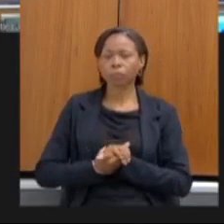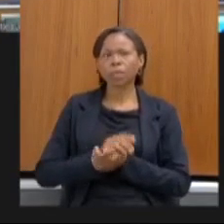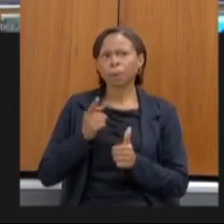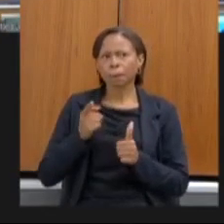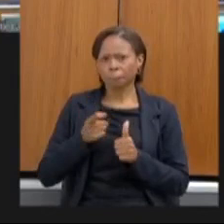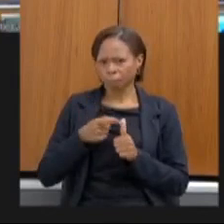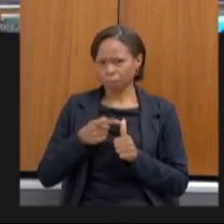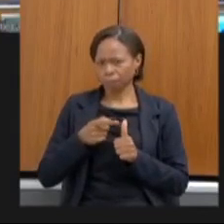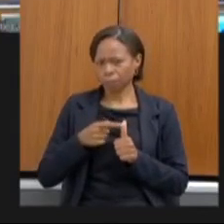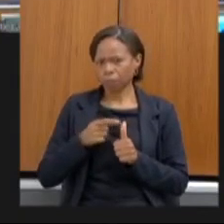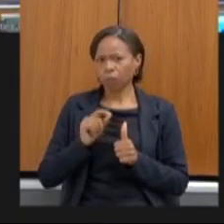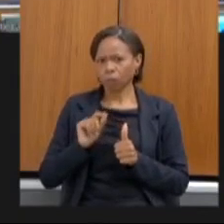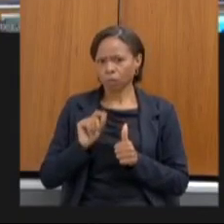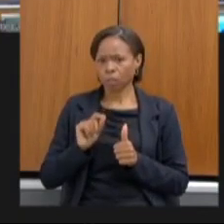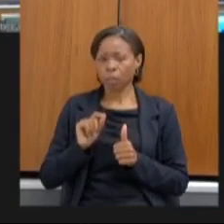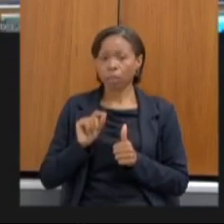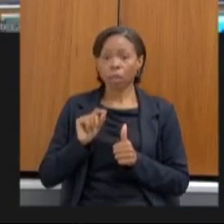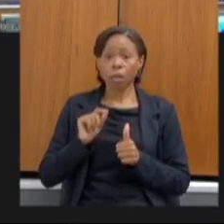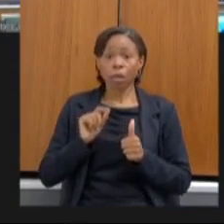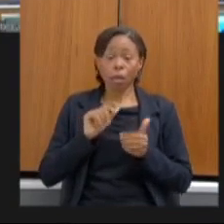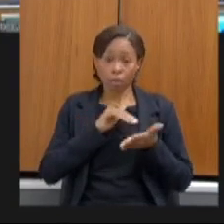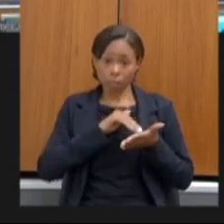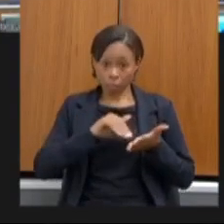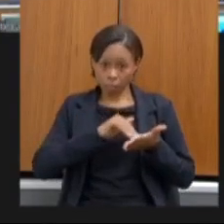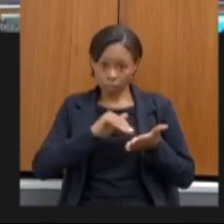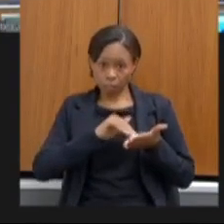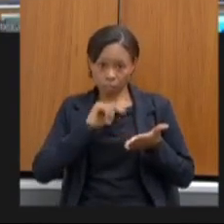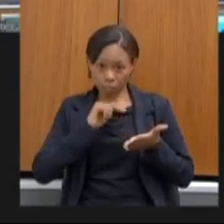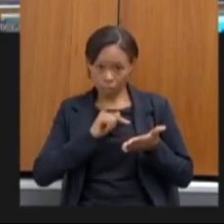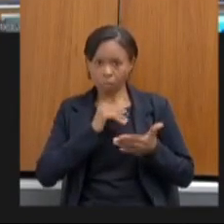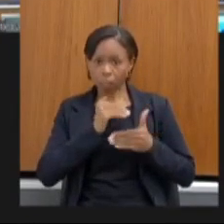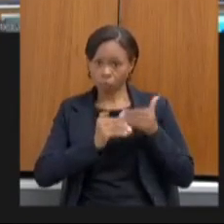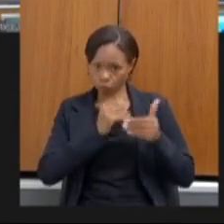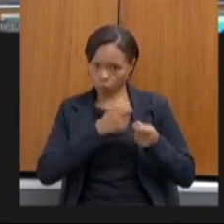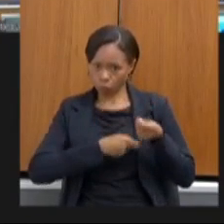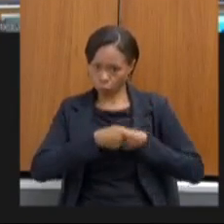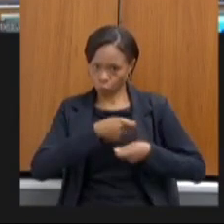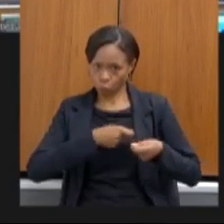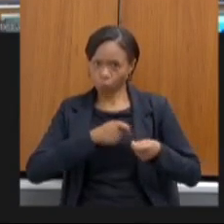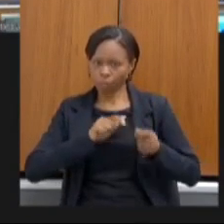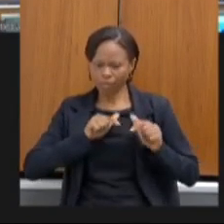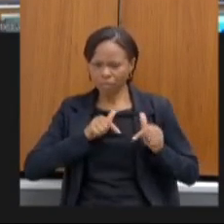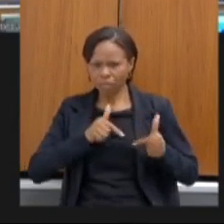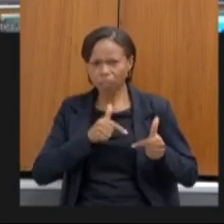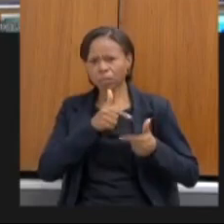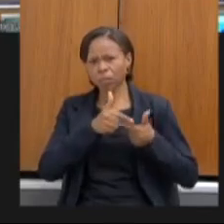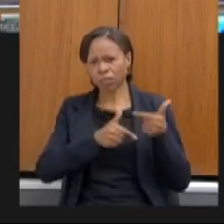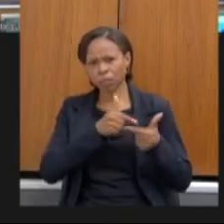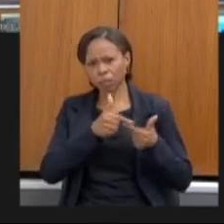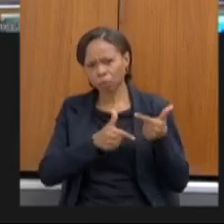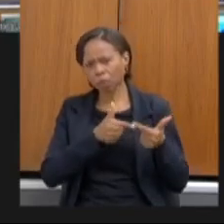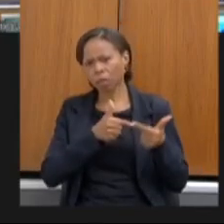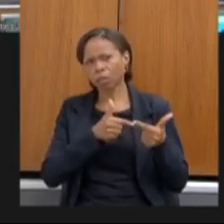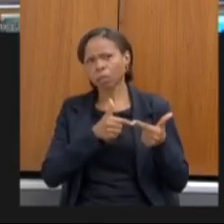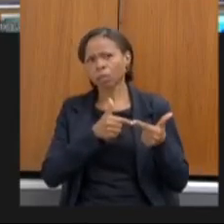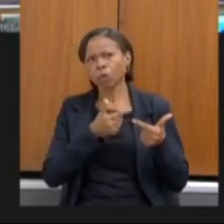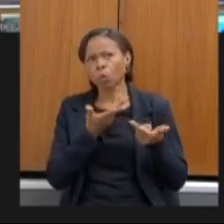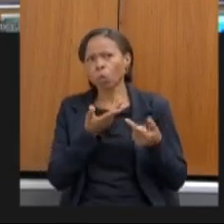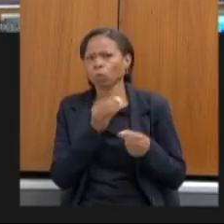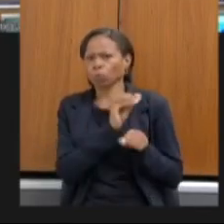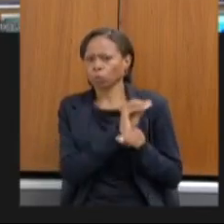os a secretaria de desenvolvimento econômico ela trabalha desde cuidando